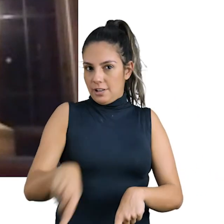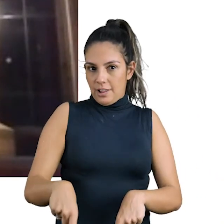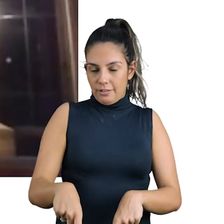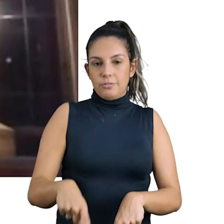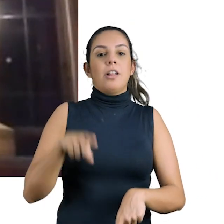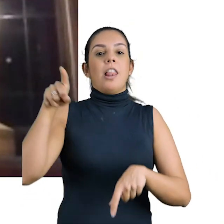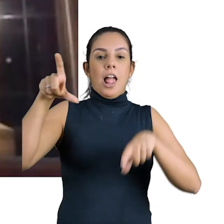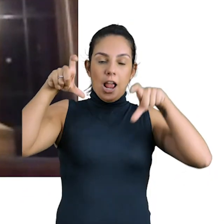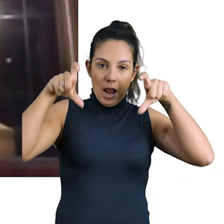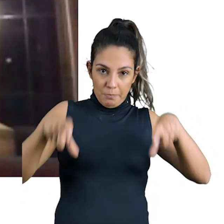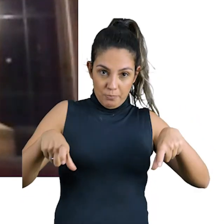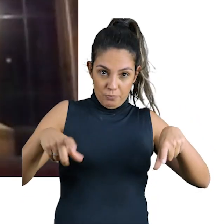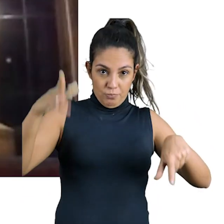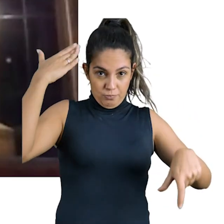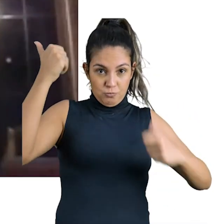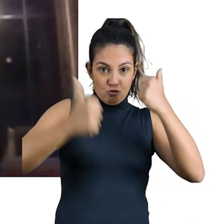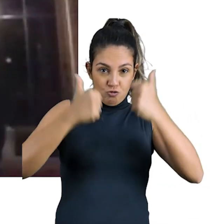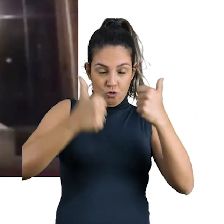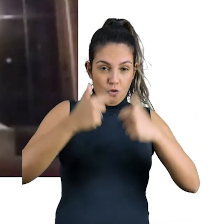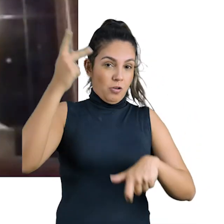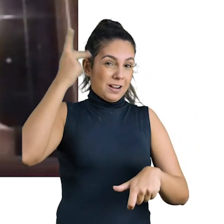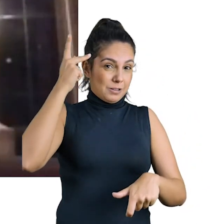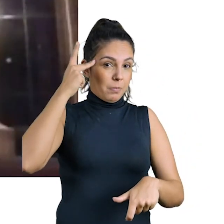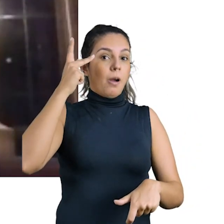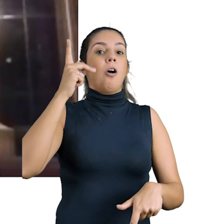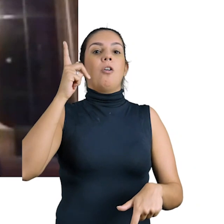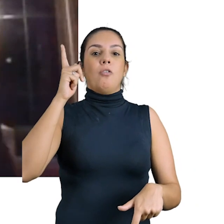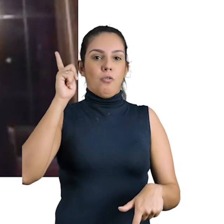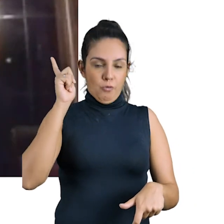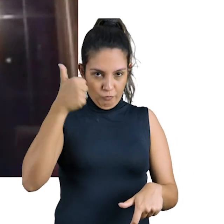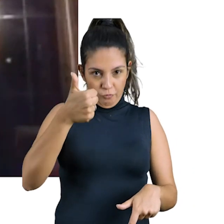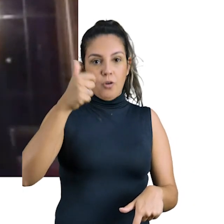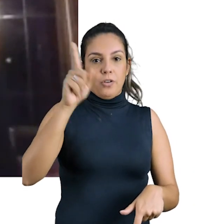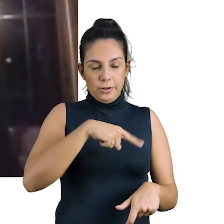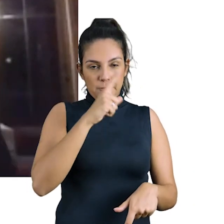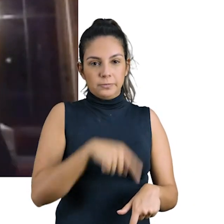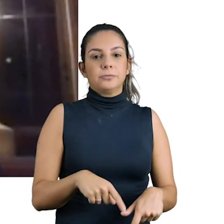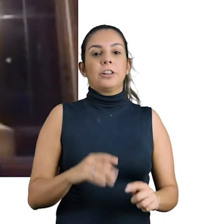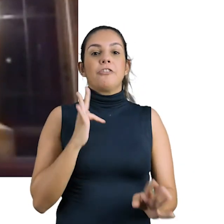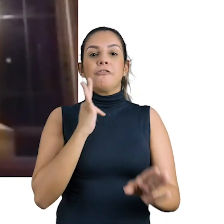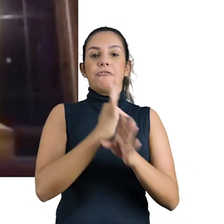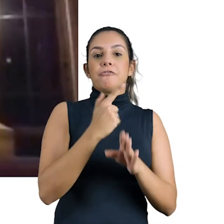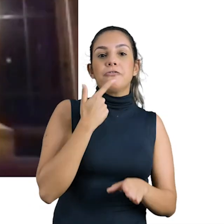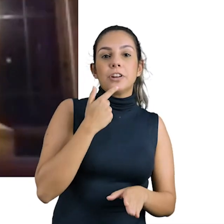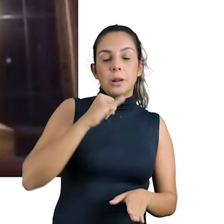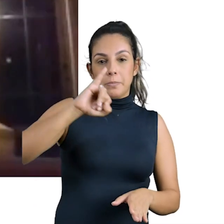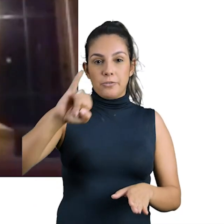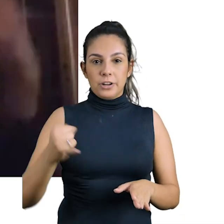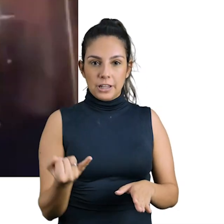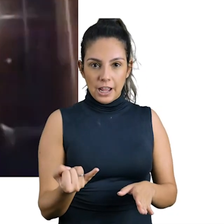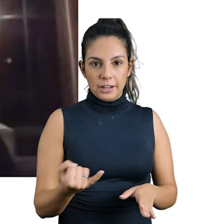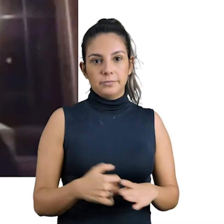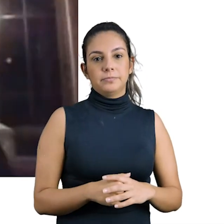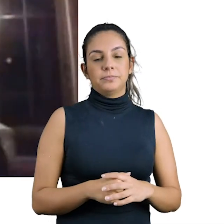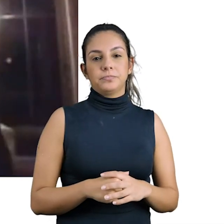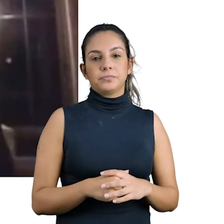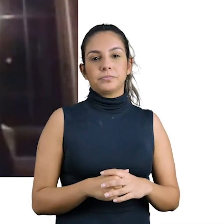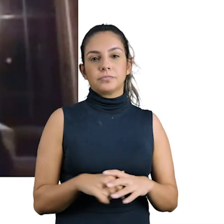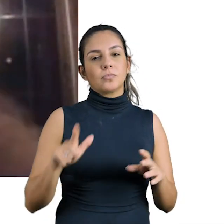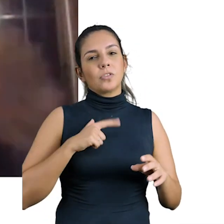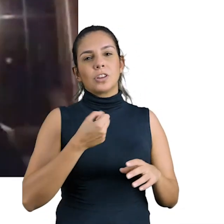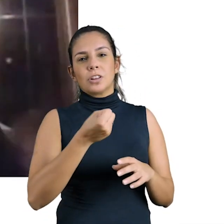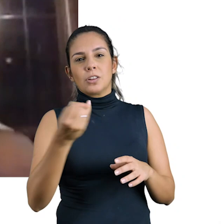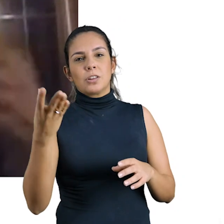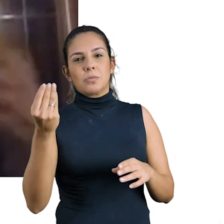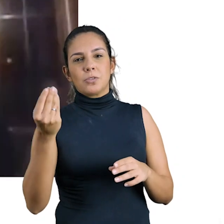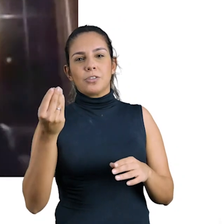campeonato paulista foi. A mesma coisa. Mesma coisa. Depois também, feriado. eles aproveitaram os feriados, mas também tem